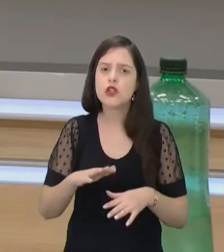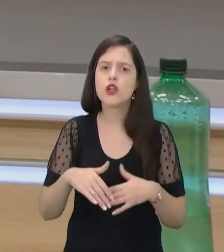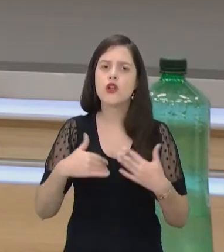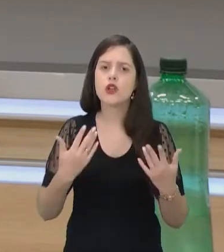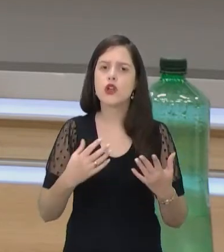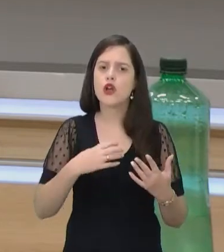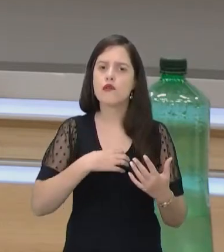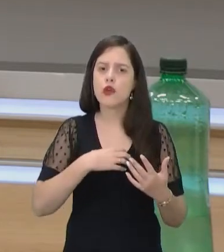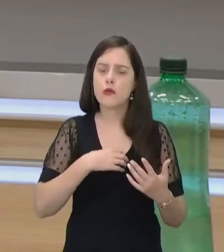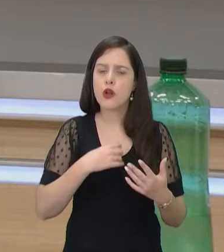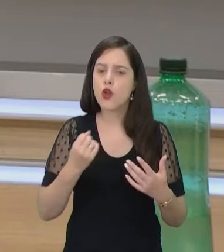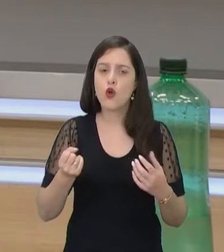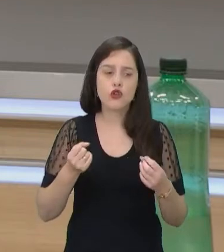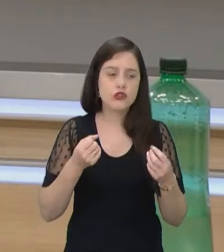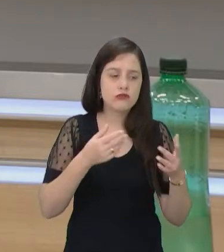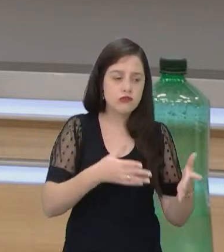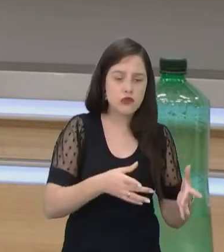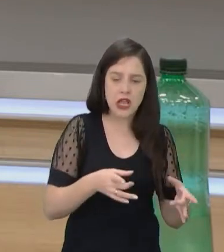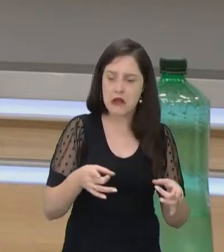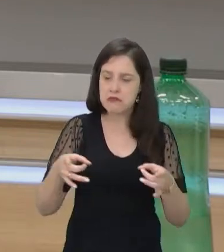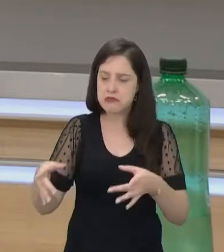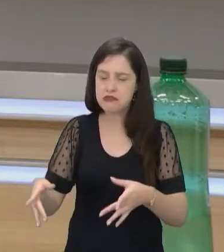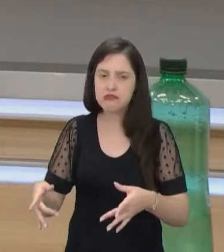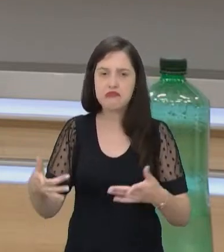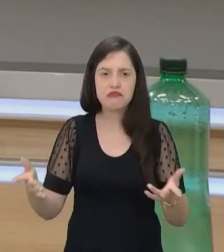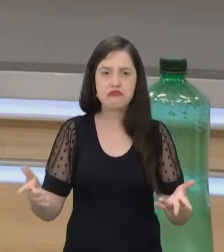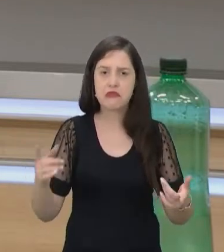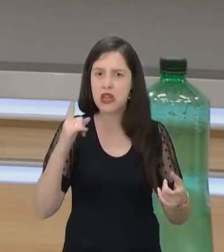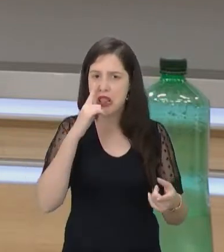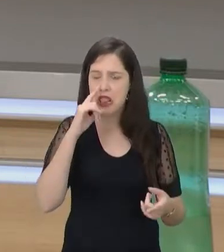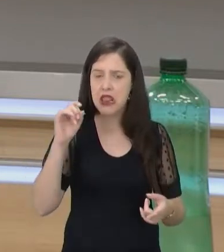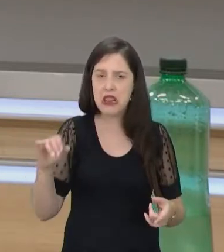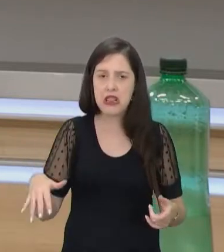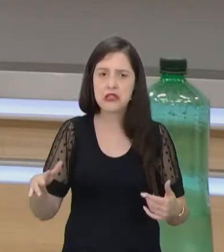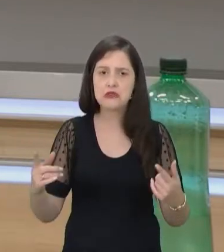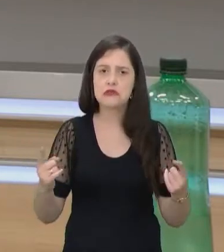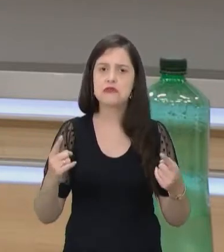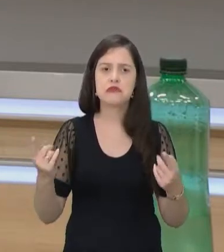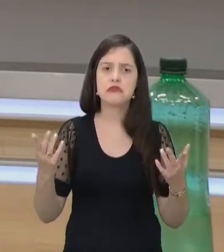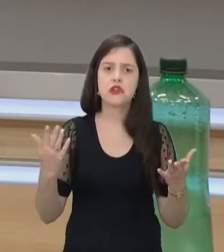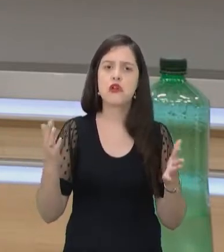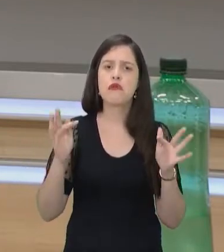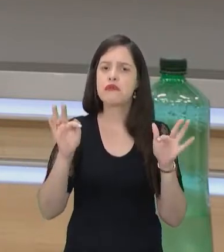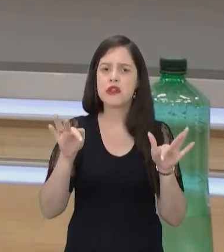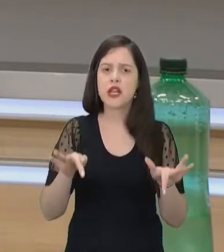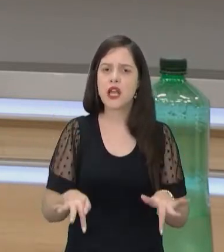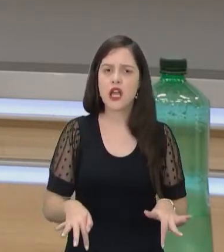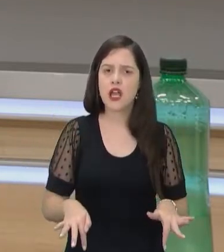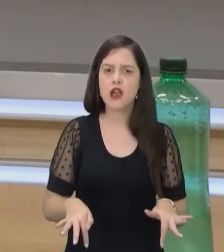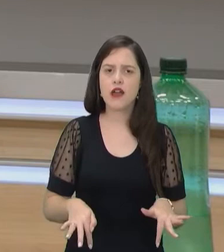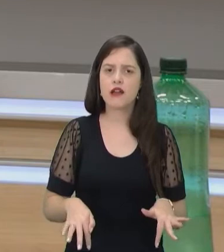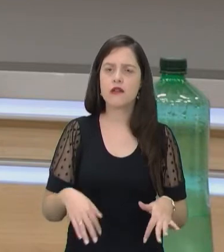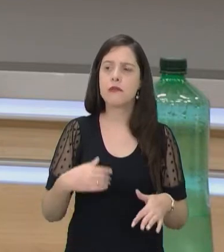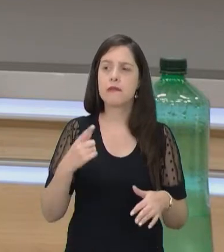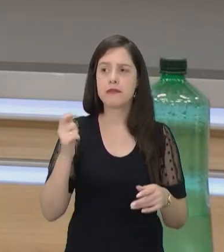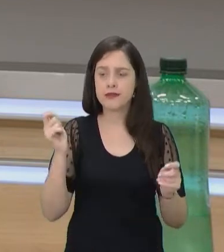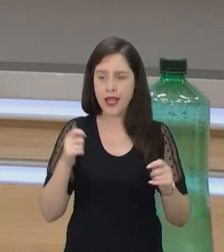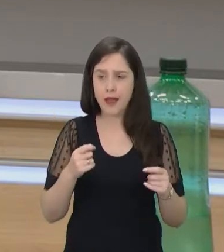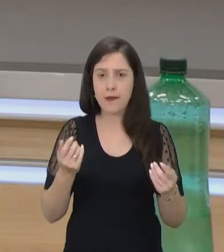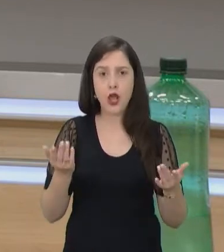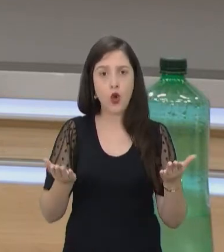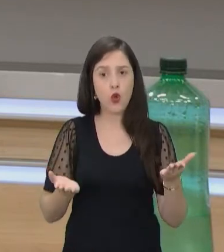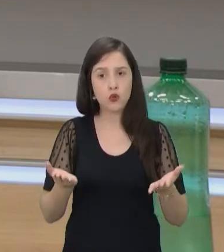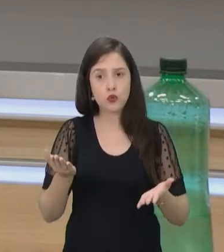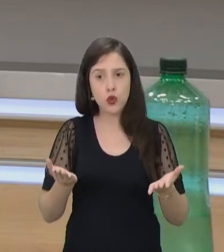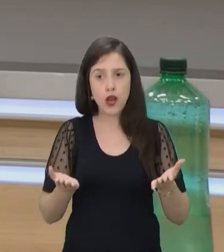é despejado no final das contas o lixo. Se ele está sendo descartado no produto final ali, em um aterro controlado, em um